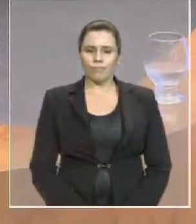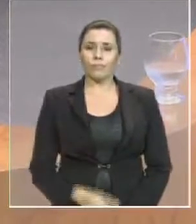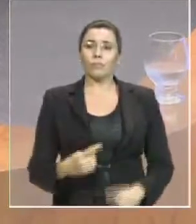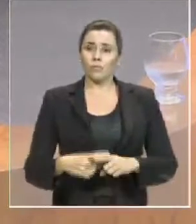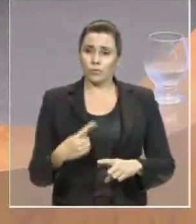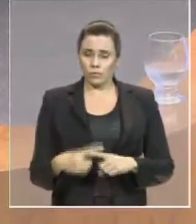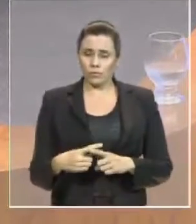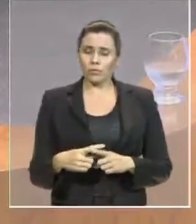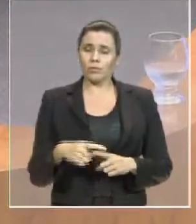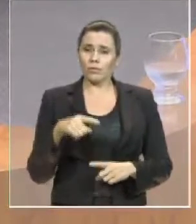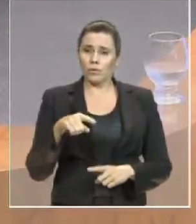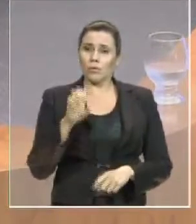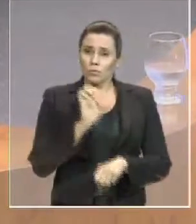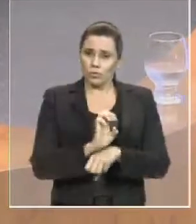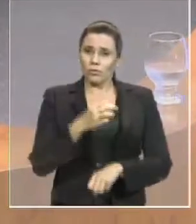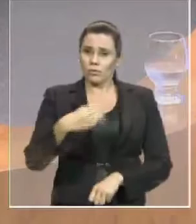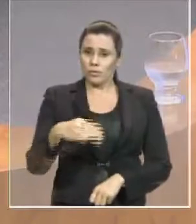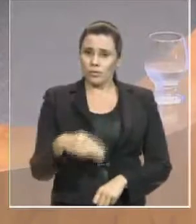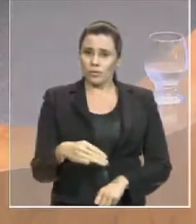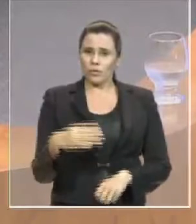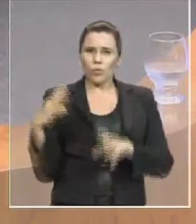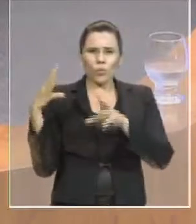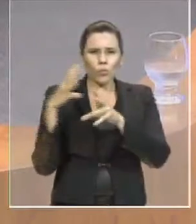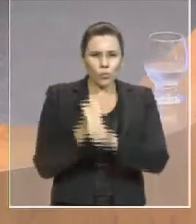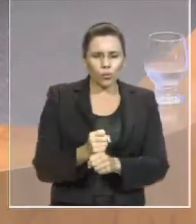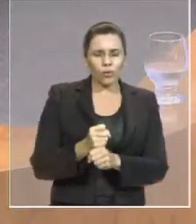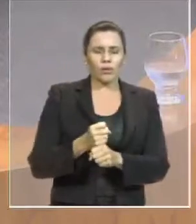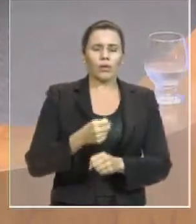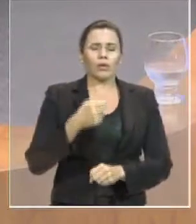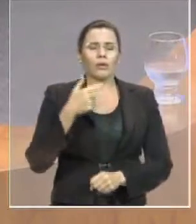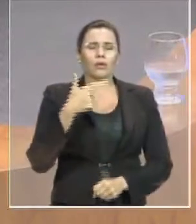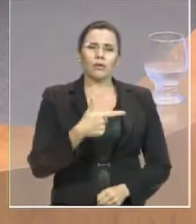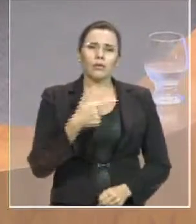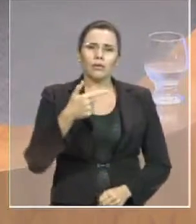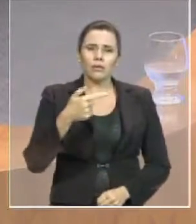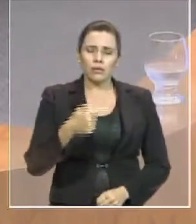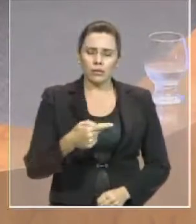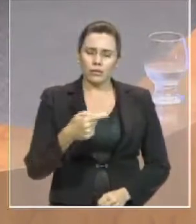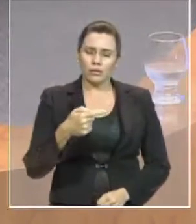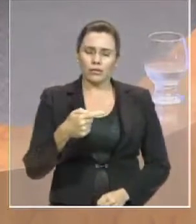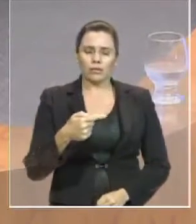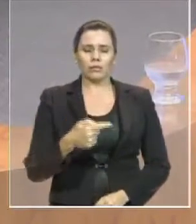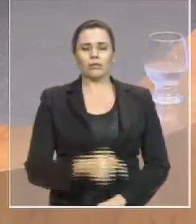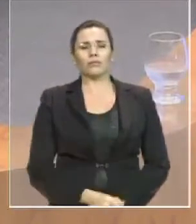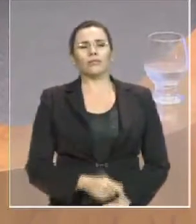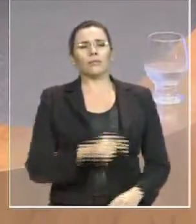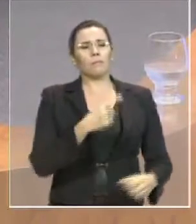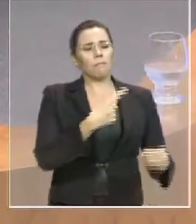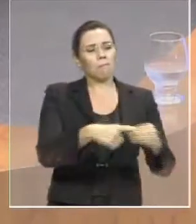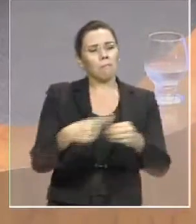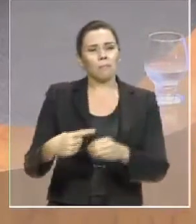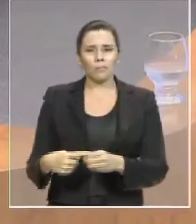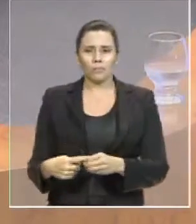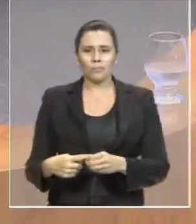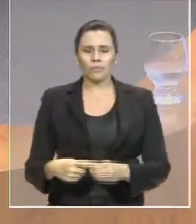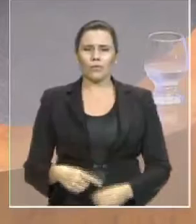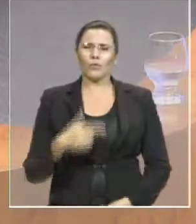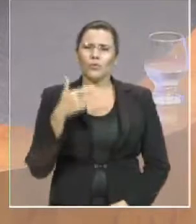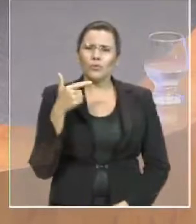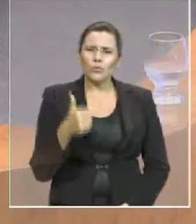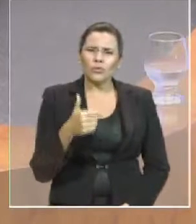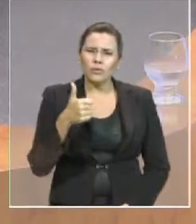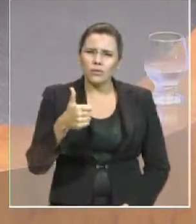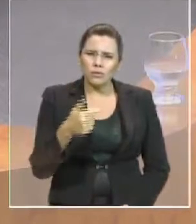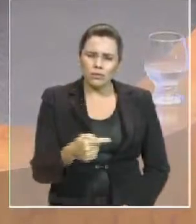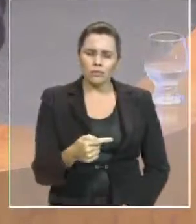municípios. 217 municípios precisa que os parlamentares, os líderes políticos, cobrem a ação do